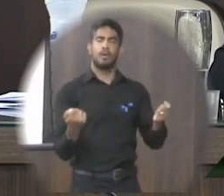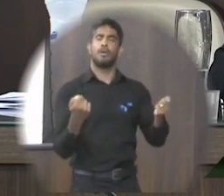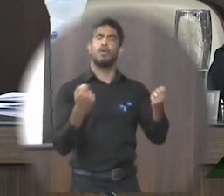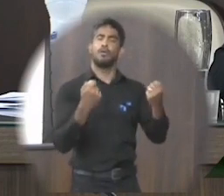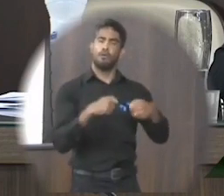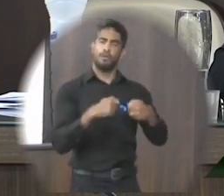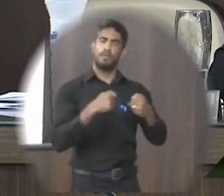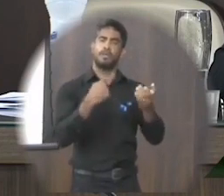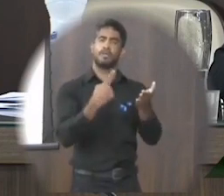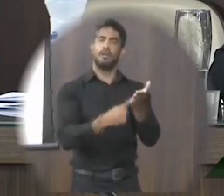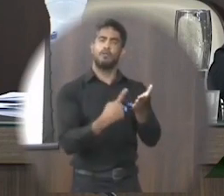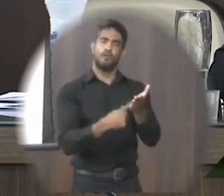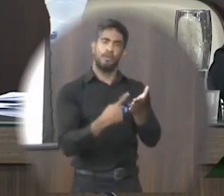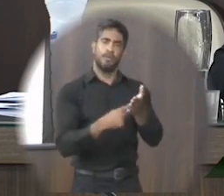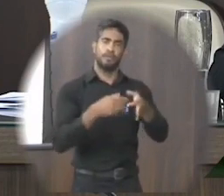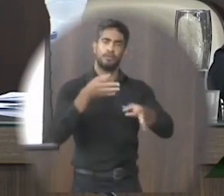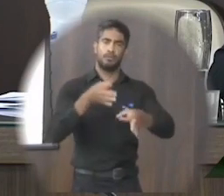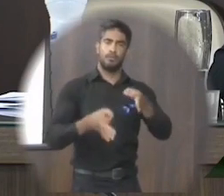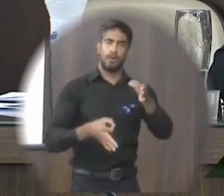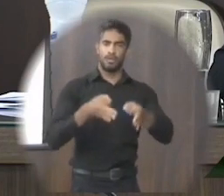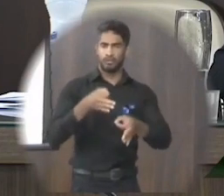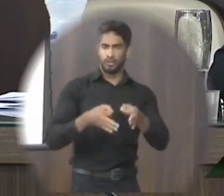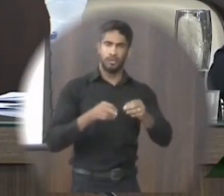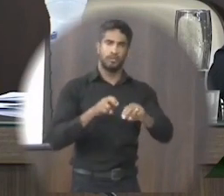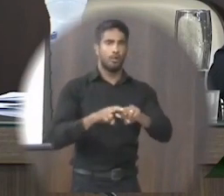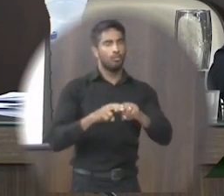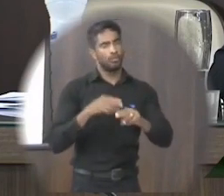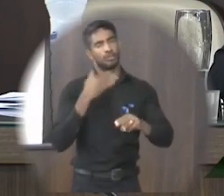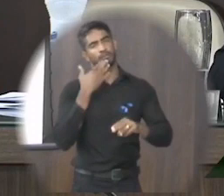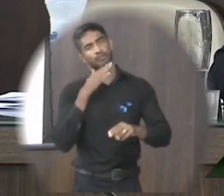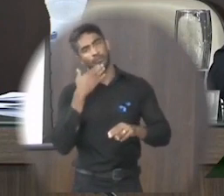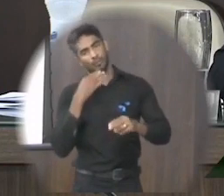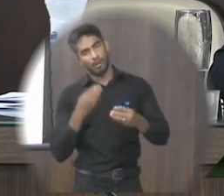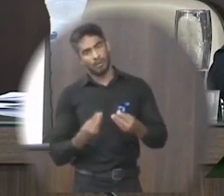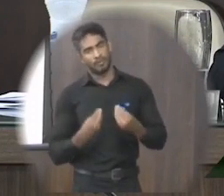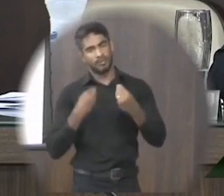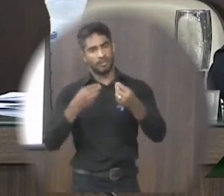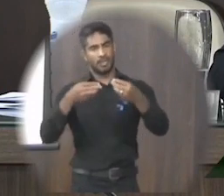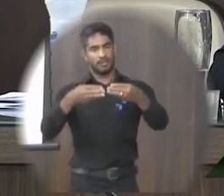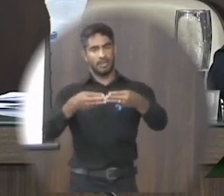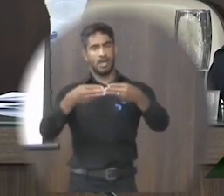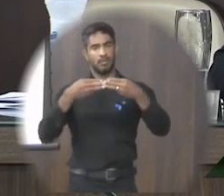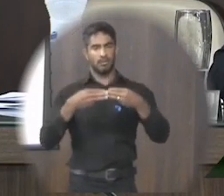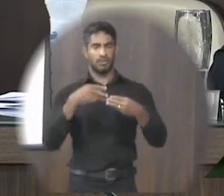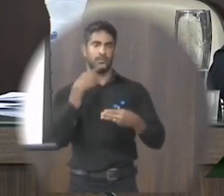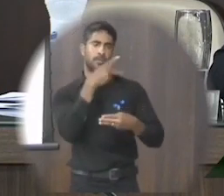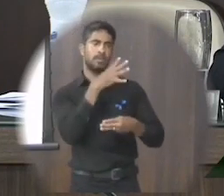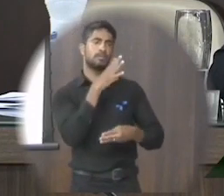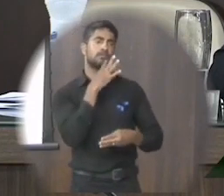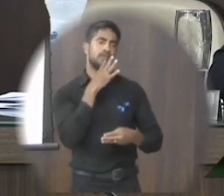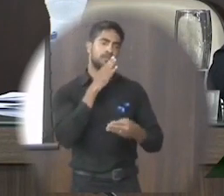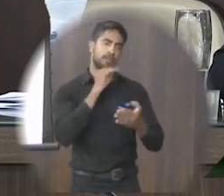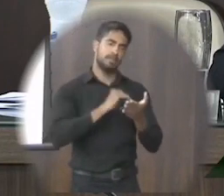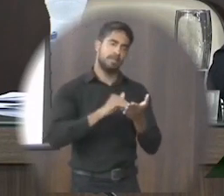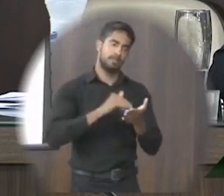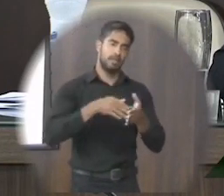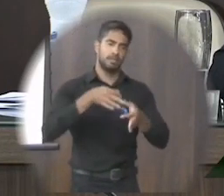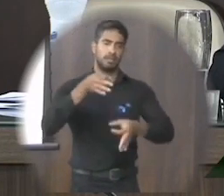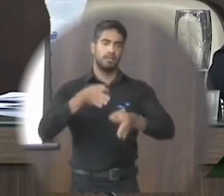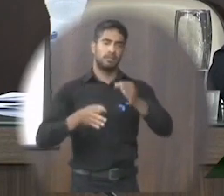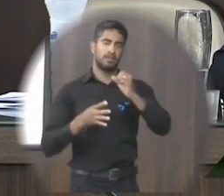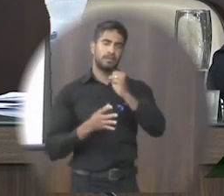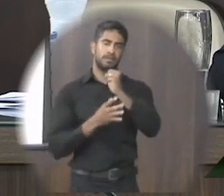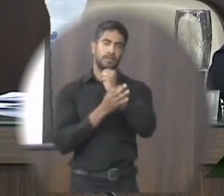e comprometimento com a justiça, motivo pelo qual solicito que tal moção seja levada ao conhecimento do secretário de Justiça e Segurança